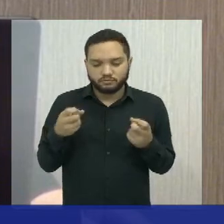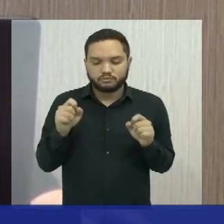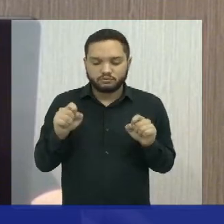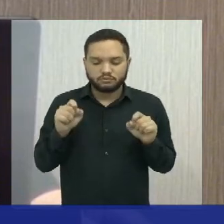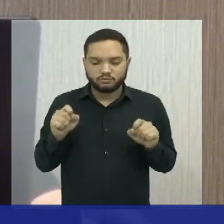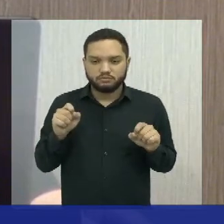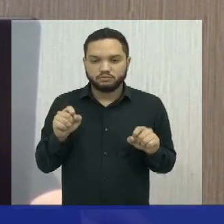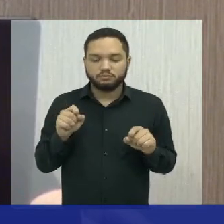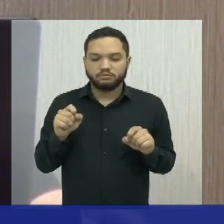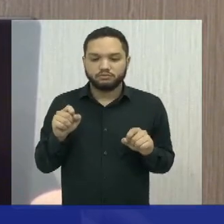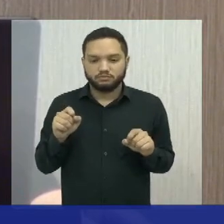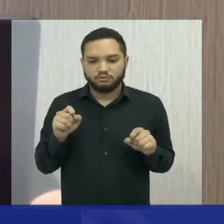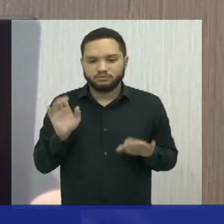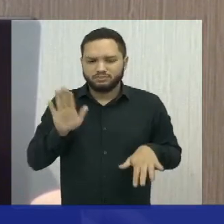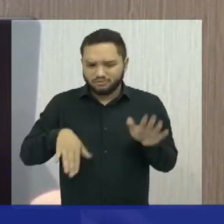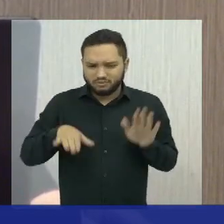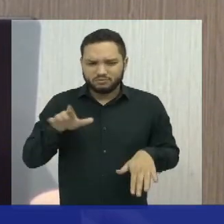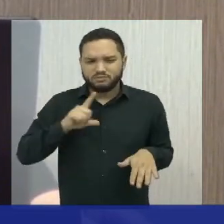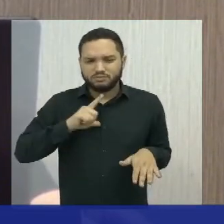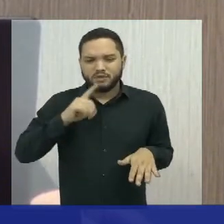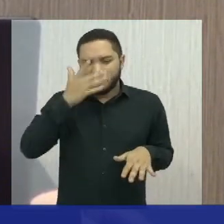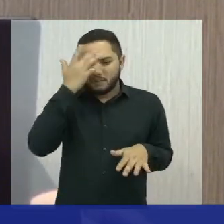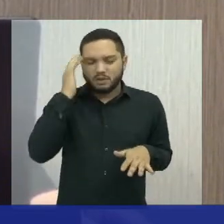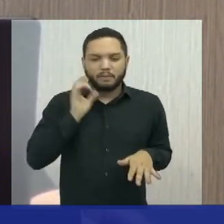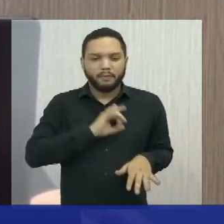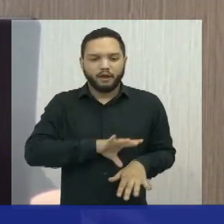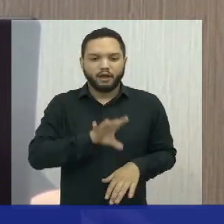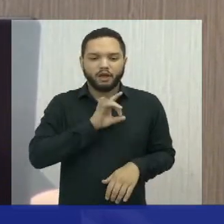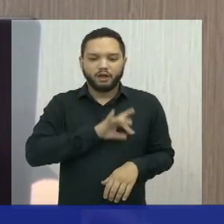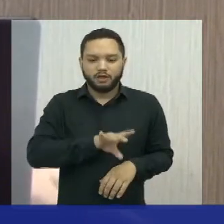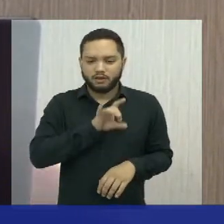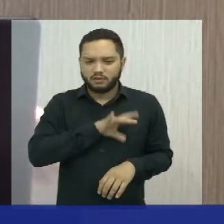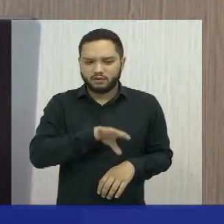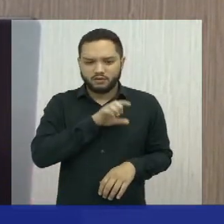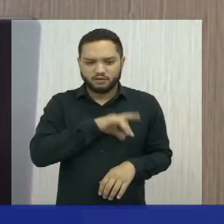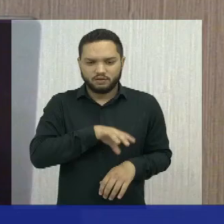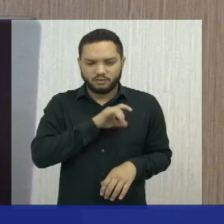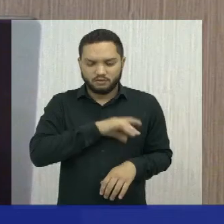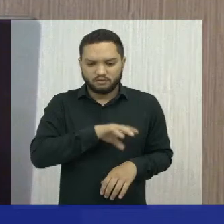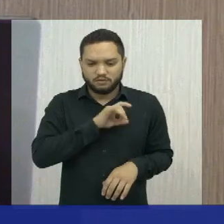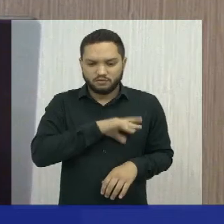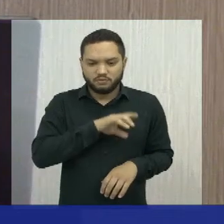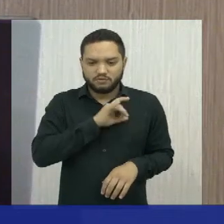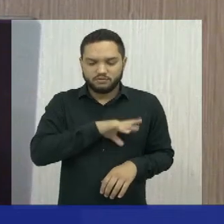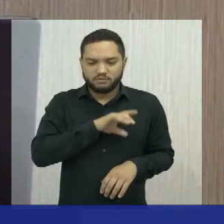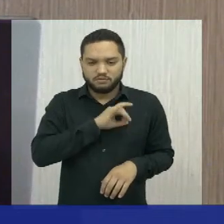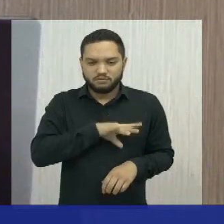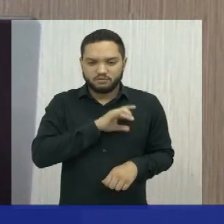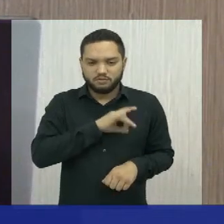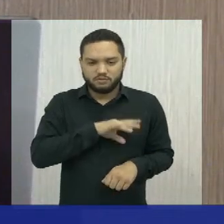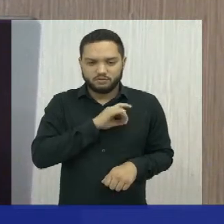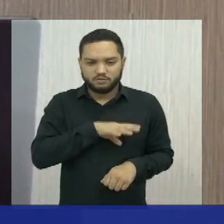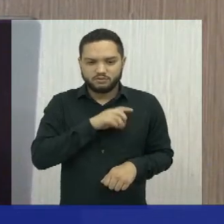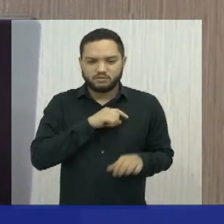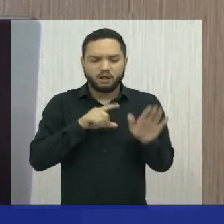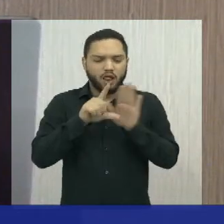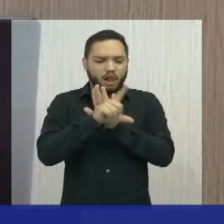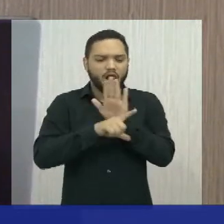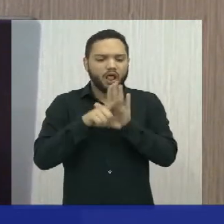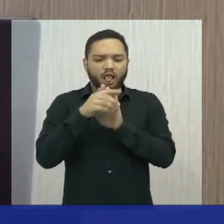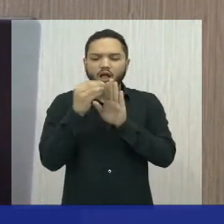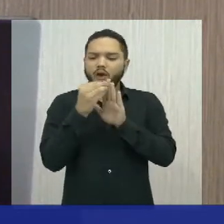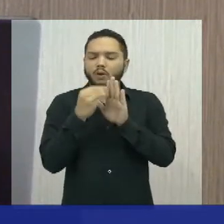vezes é que as pessoas têm medo, né? Para o que é que vem nessa